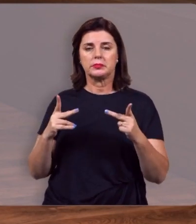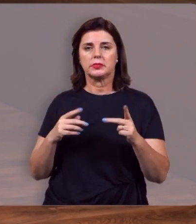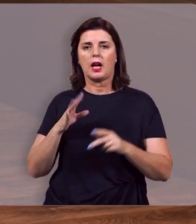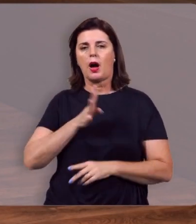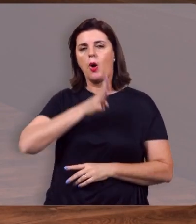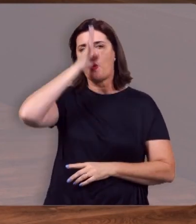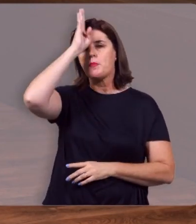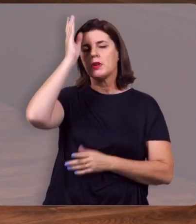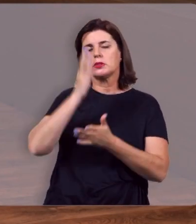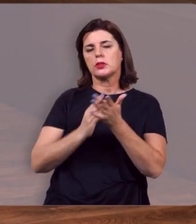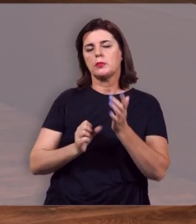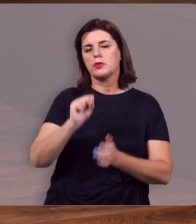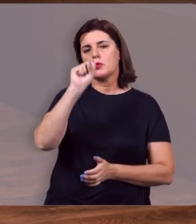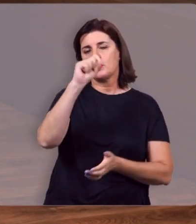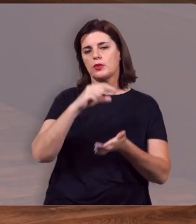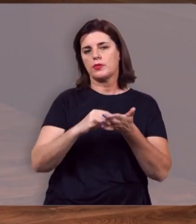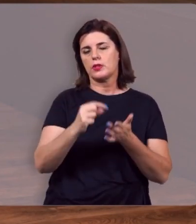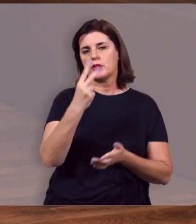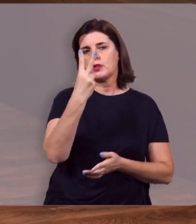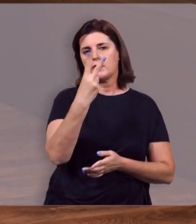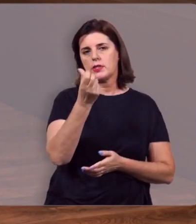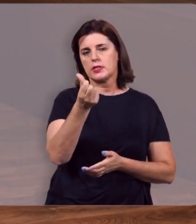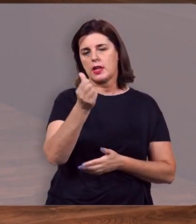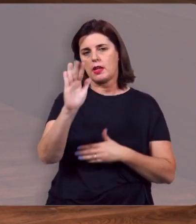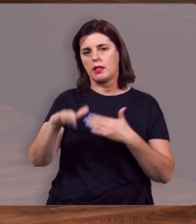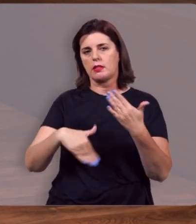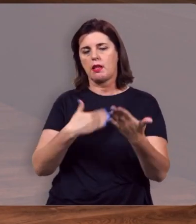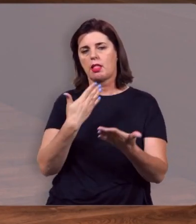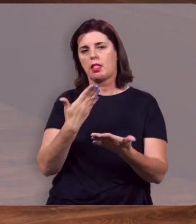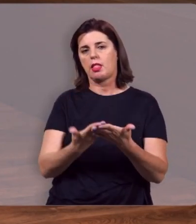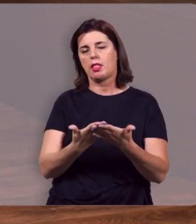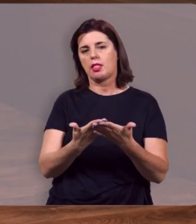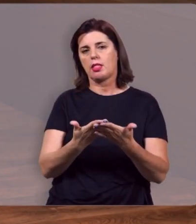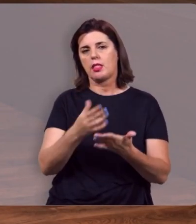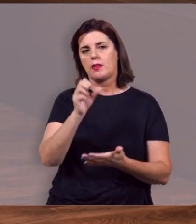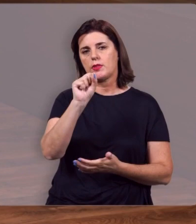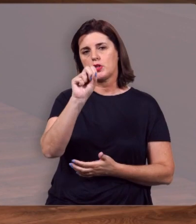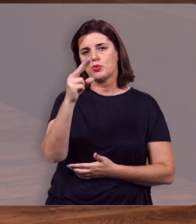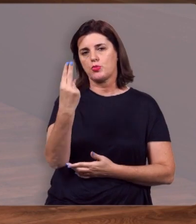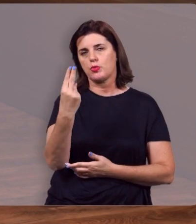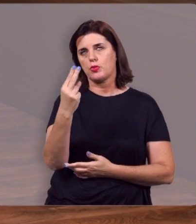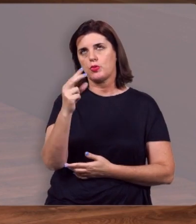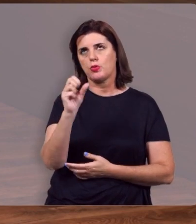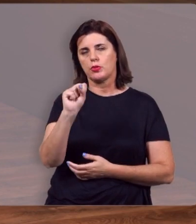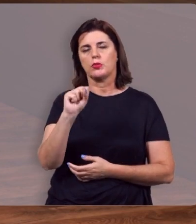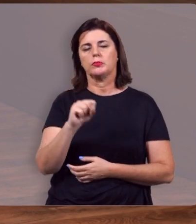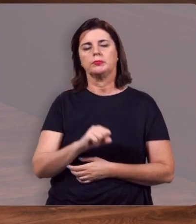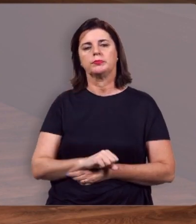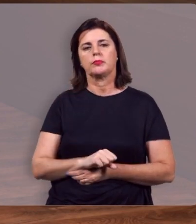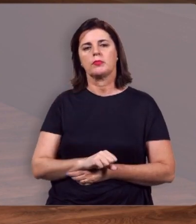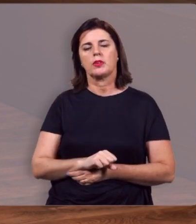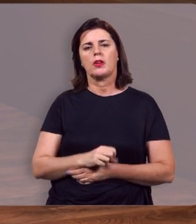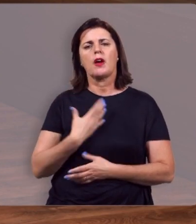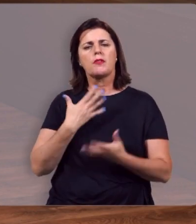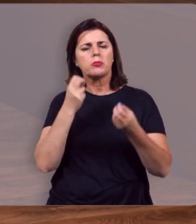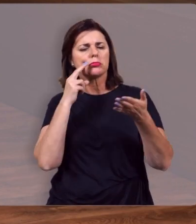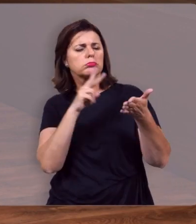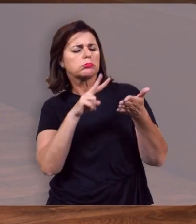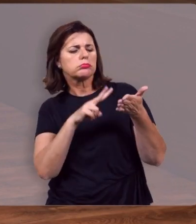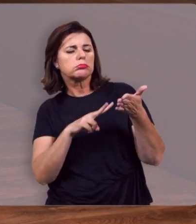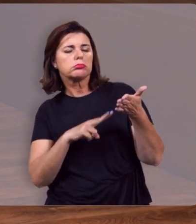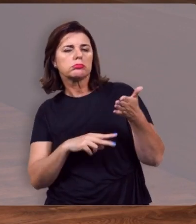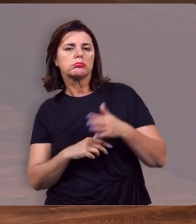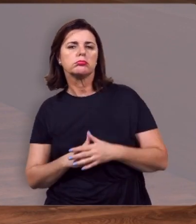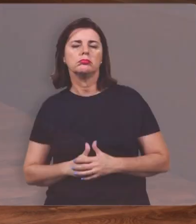em Romanos, capítulo 8, versos 26 a 28. Vamos ouvir